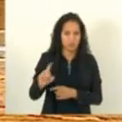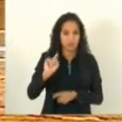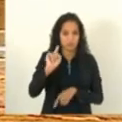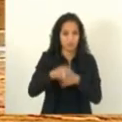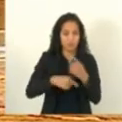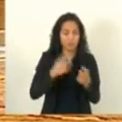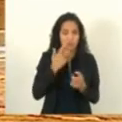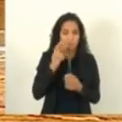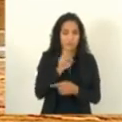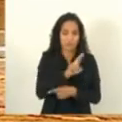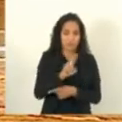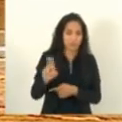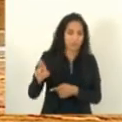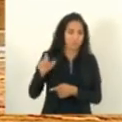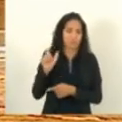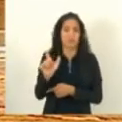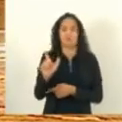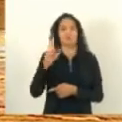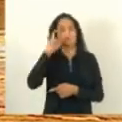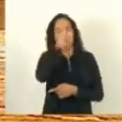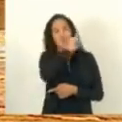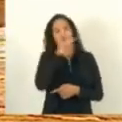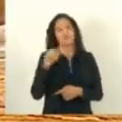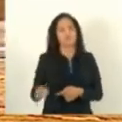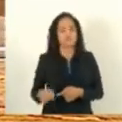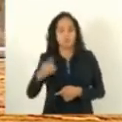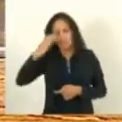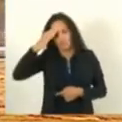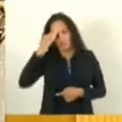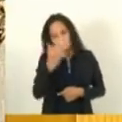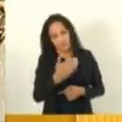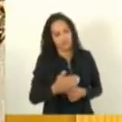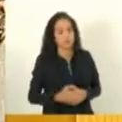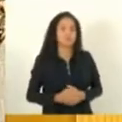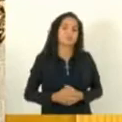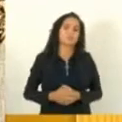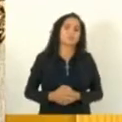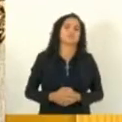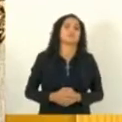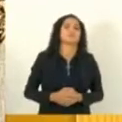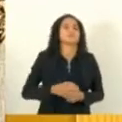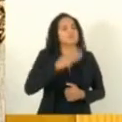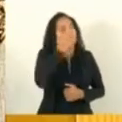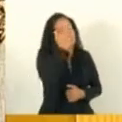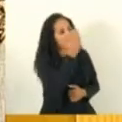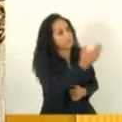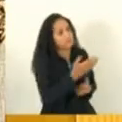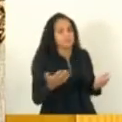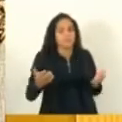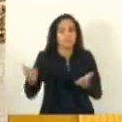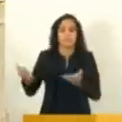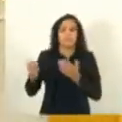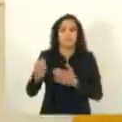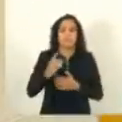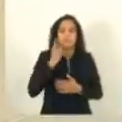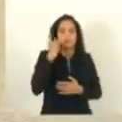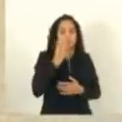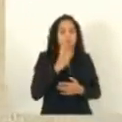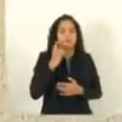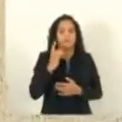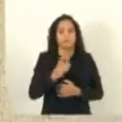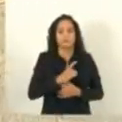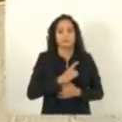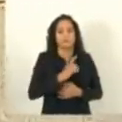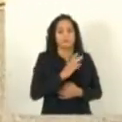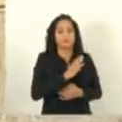escreve essa palavra difícil. Obrigado. Obrigado, doutor Hércules. Com a palavra agora o